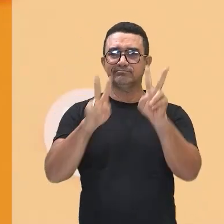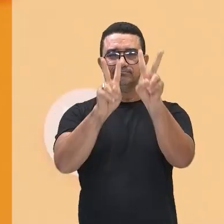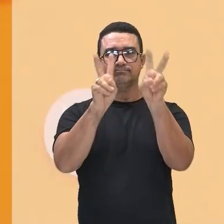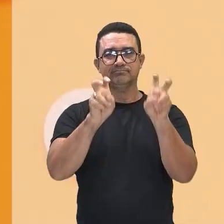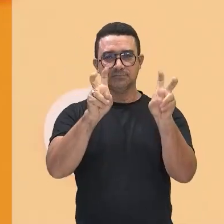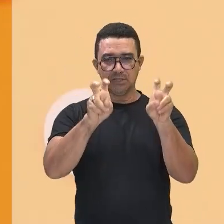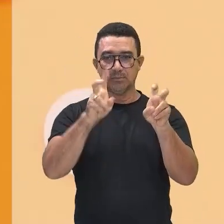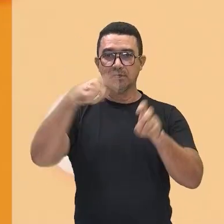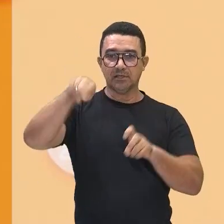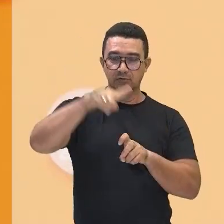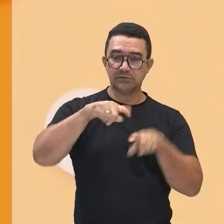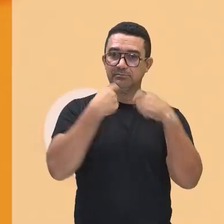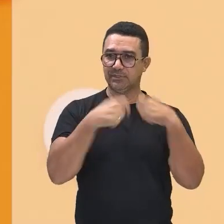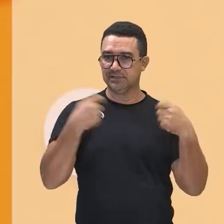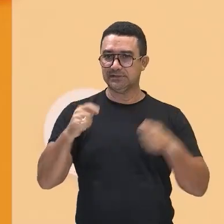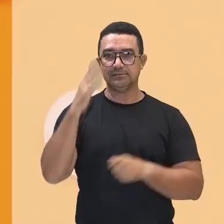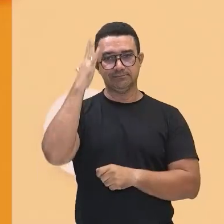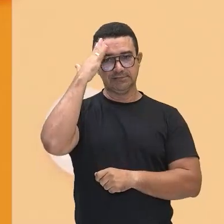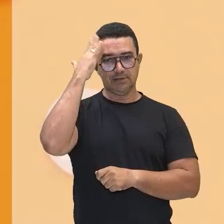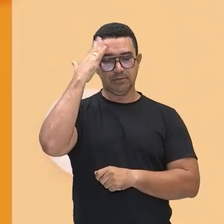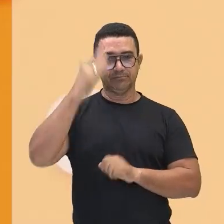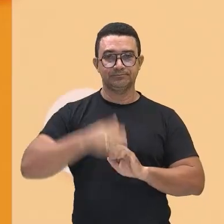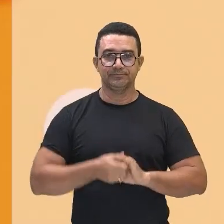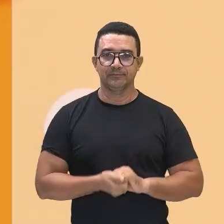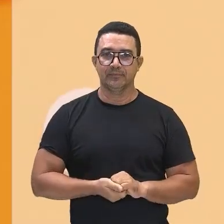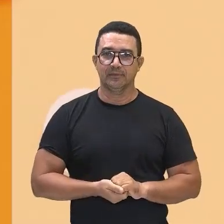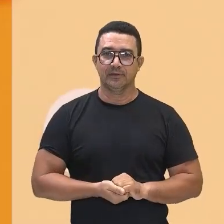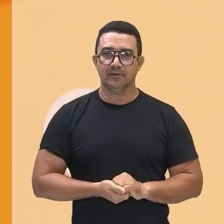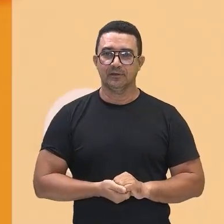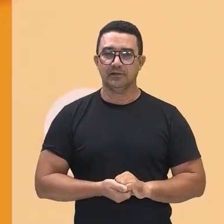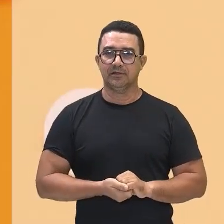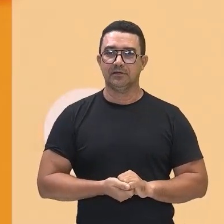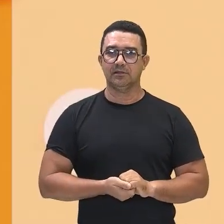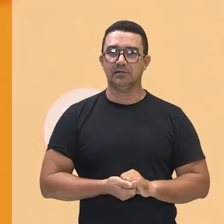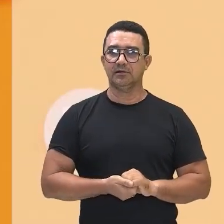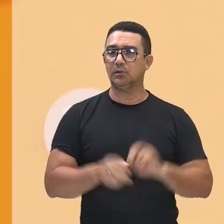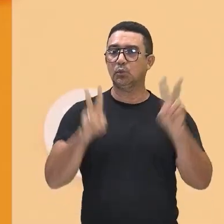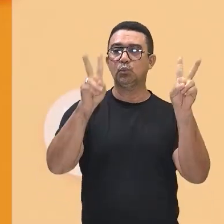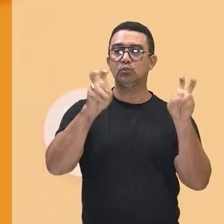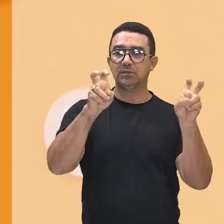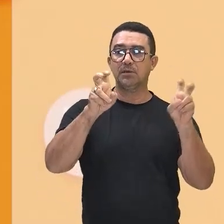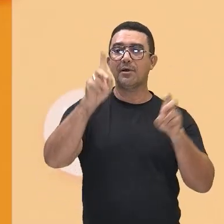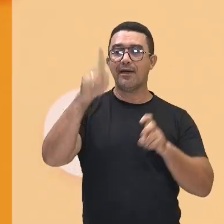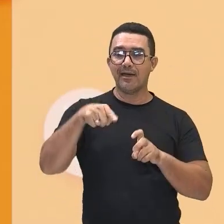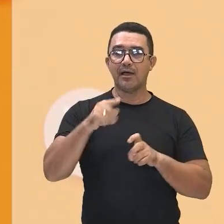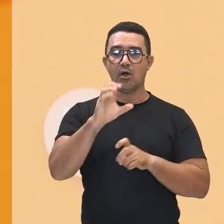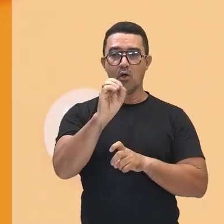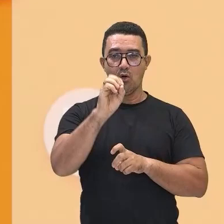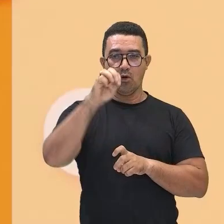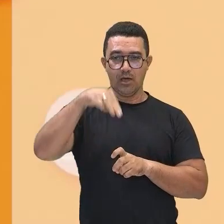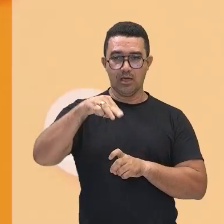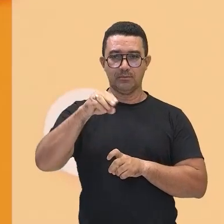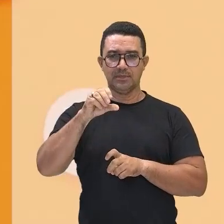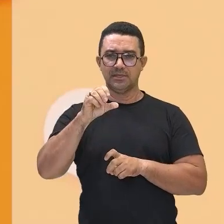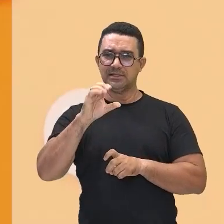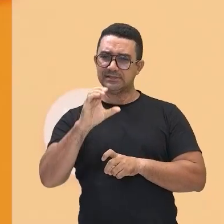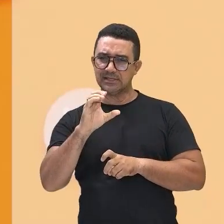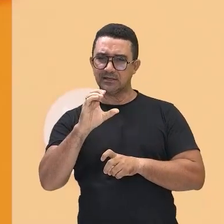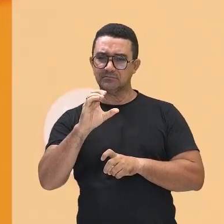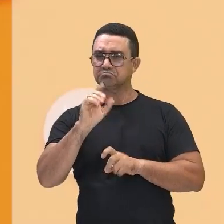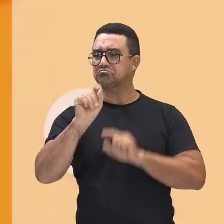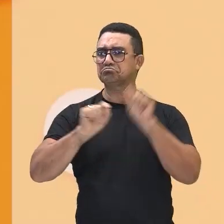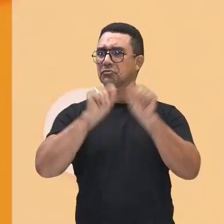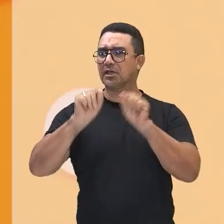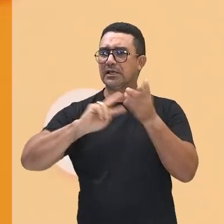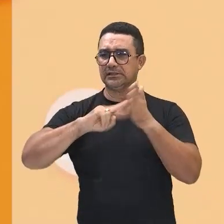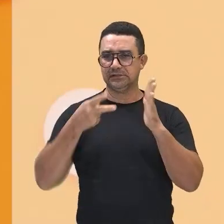têm que realmente saber. E um deles, gente, vai ser sobre a OMC. Mas o que é a OMC?